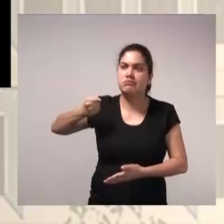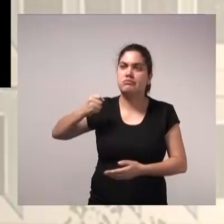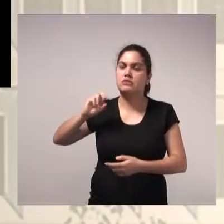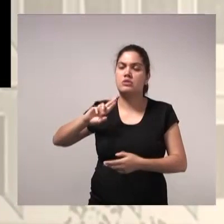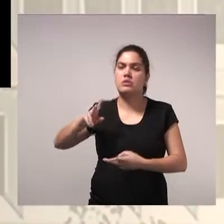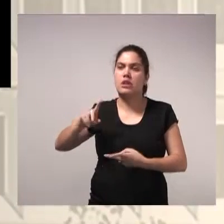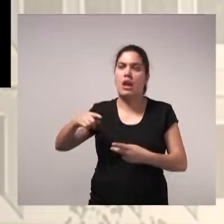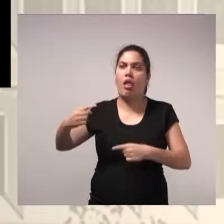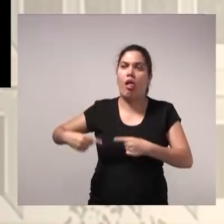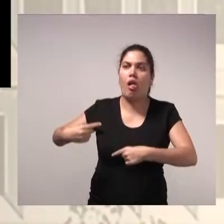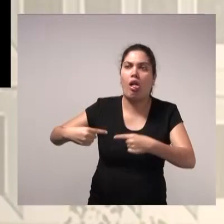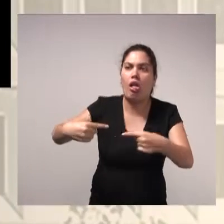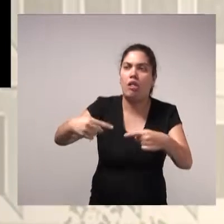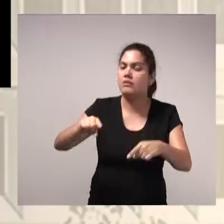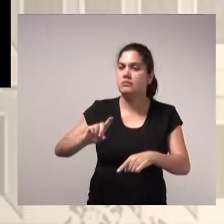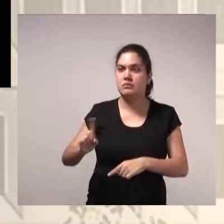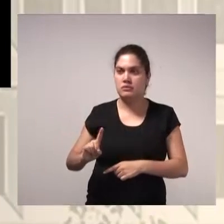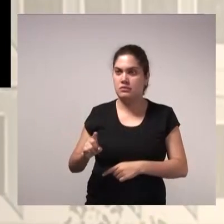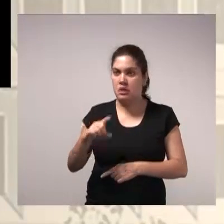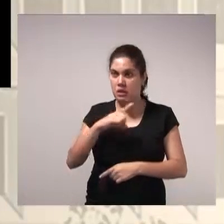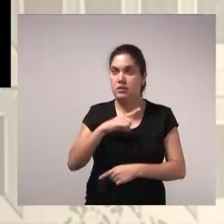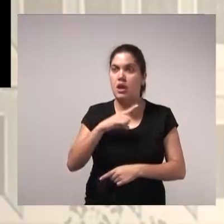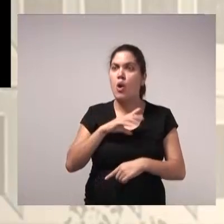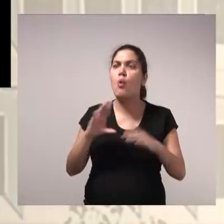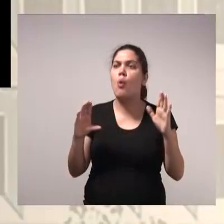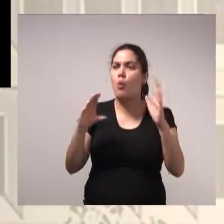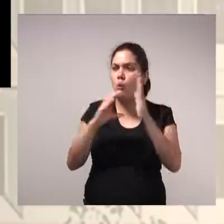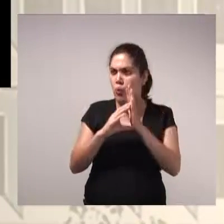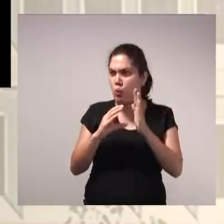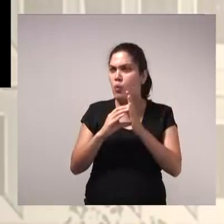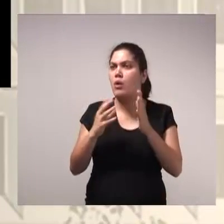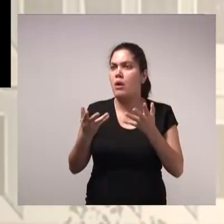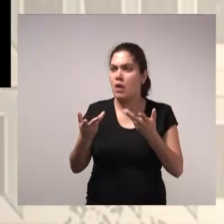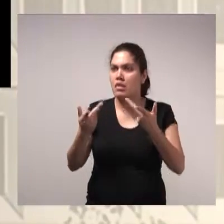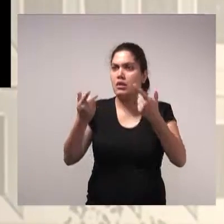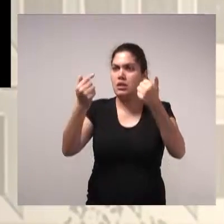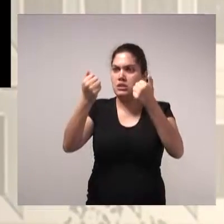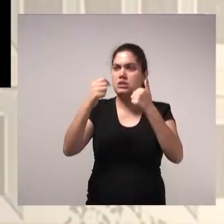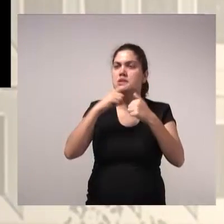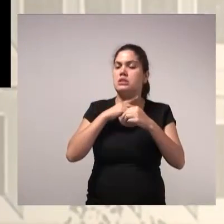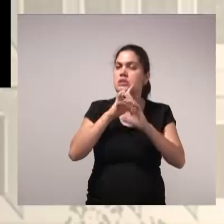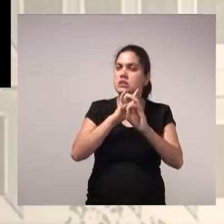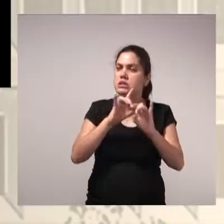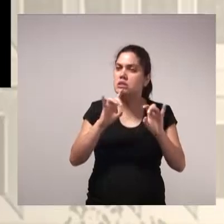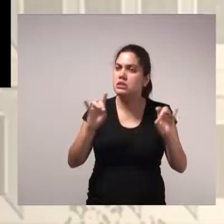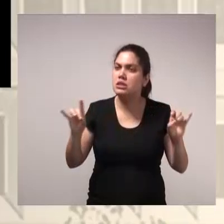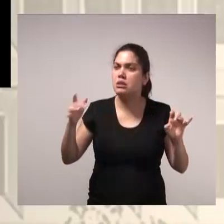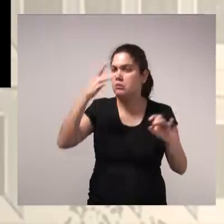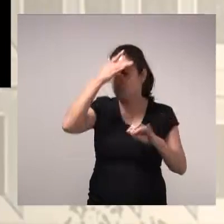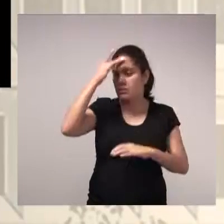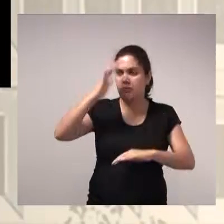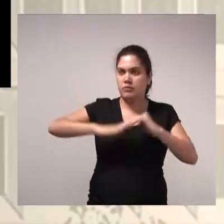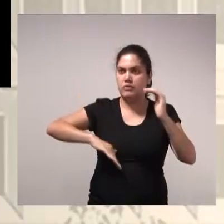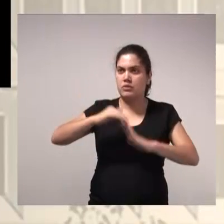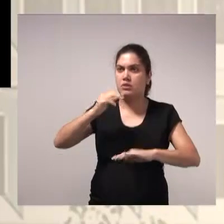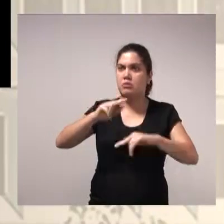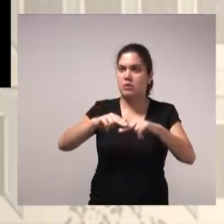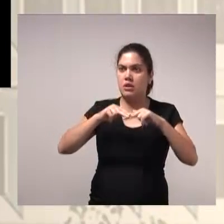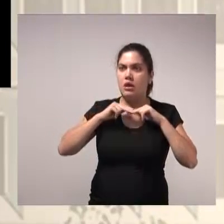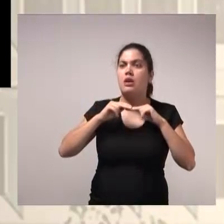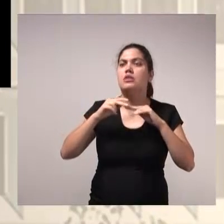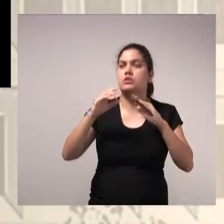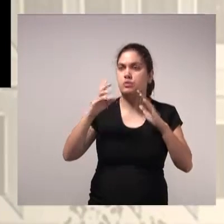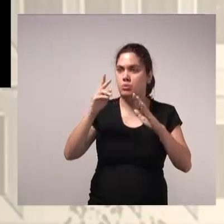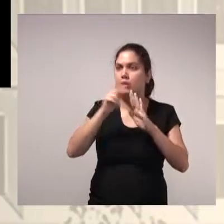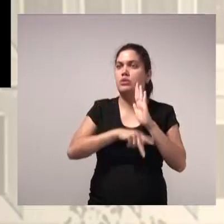há concorrência, há um concurso de qualidade do qual o profissional é remunerado pelo aquele projeto. E